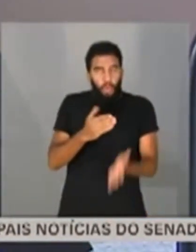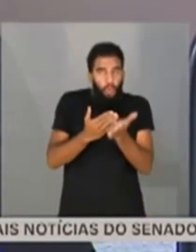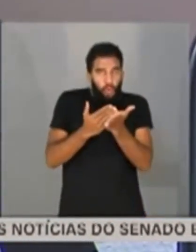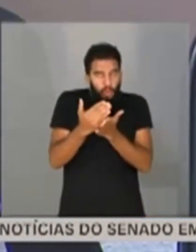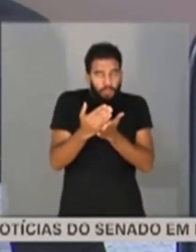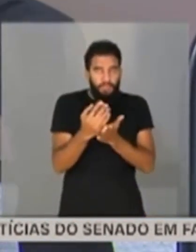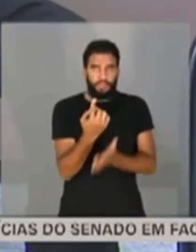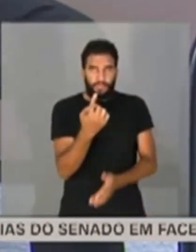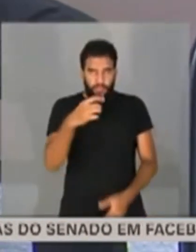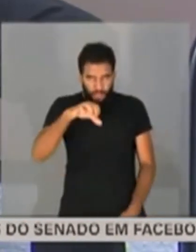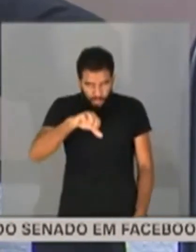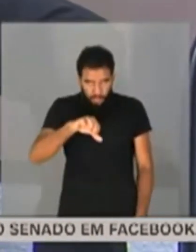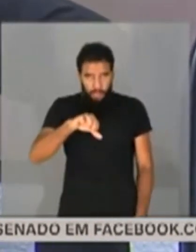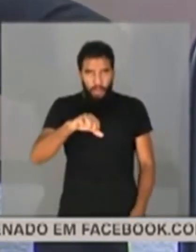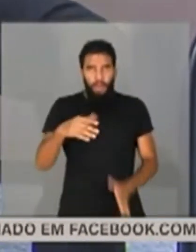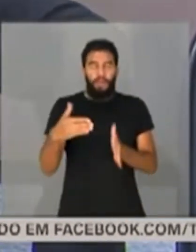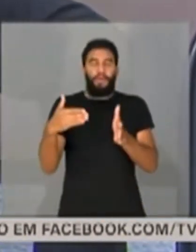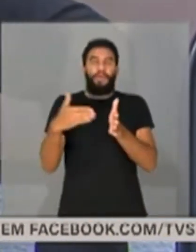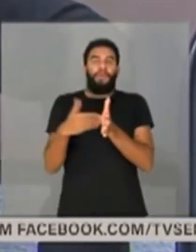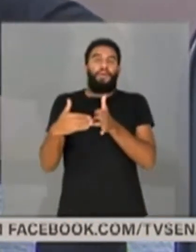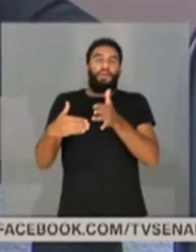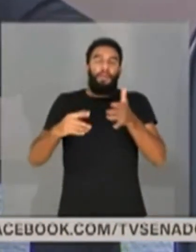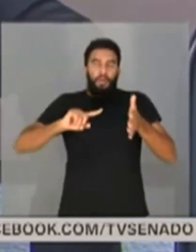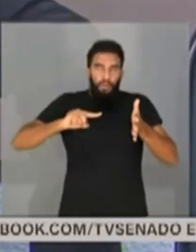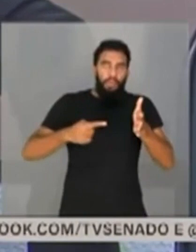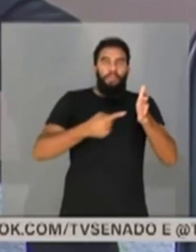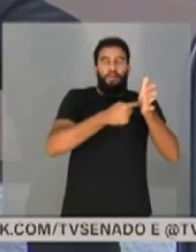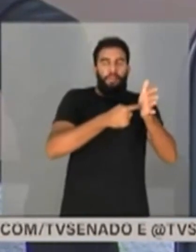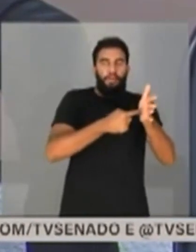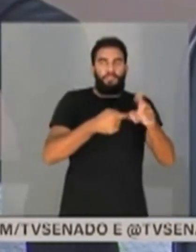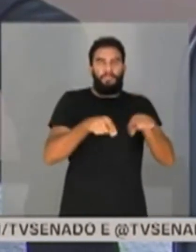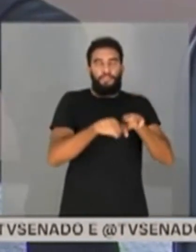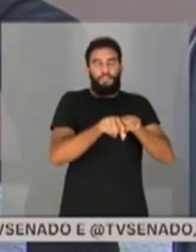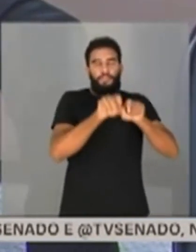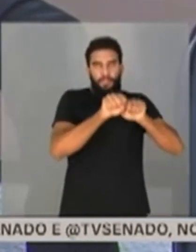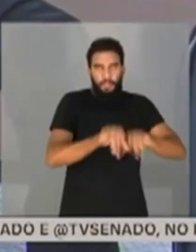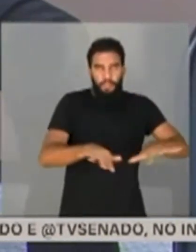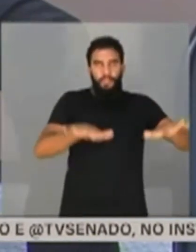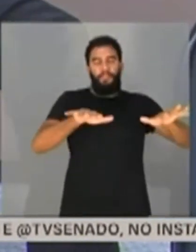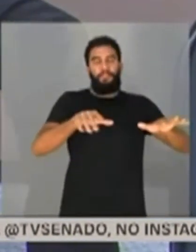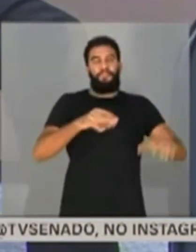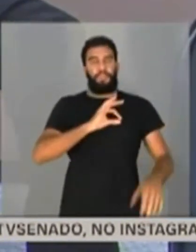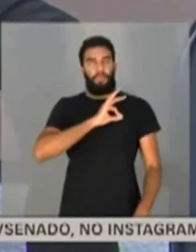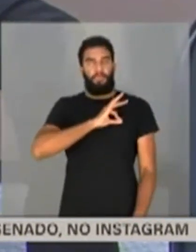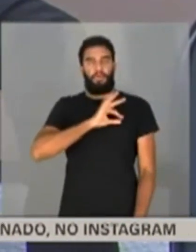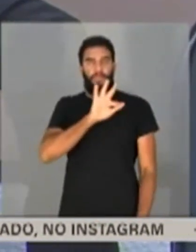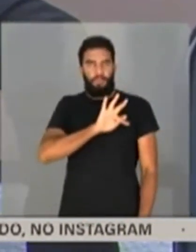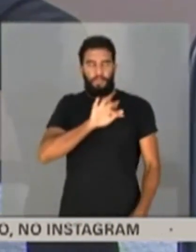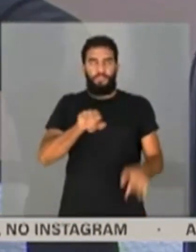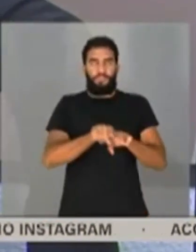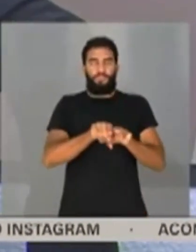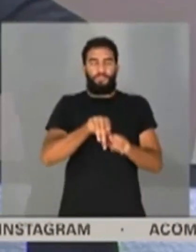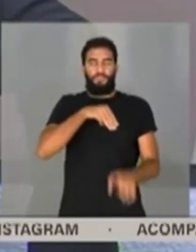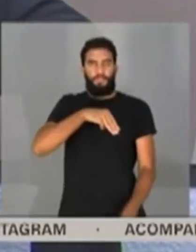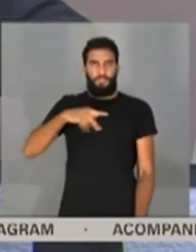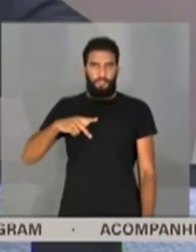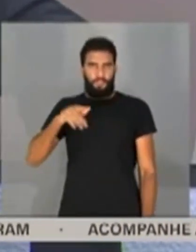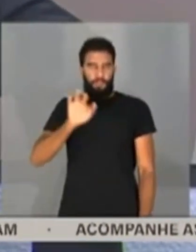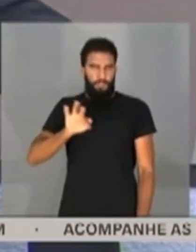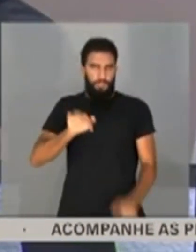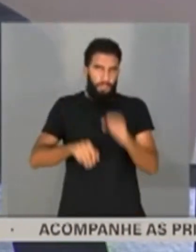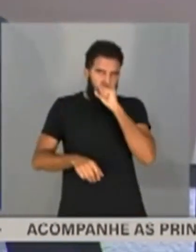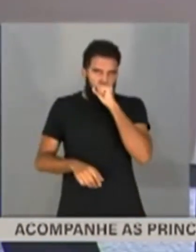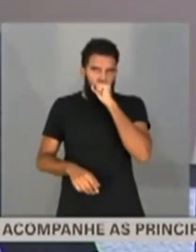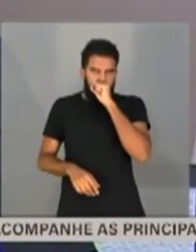2019, a partir de denúncia recebida e compartilhada com a Polícia Federal e o Ministério Público Federal. Dessa maneira,